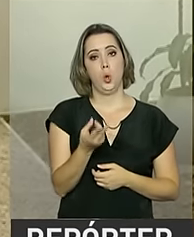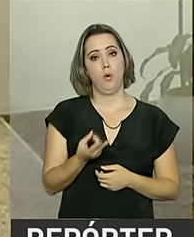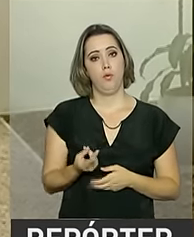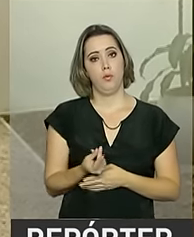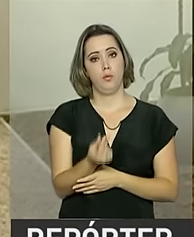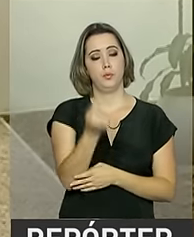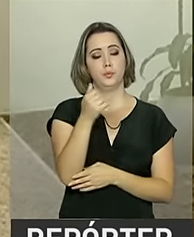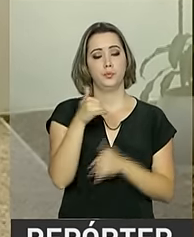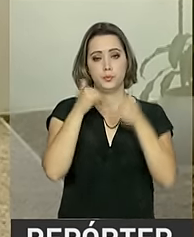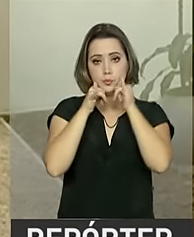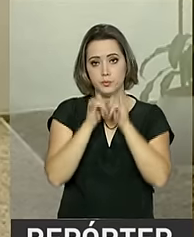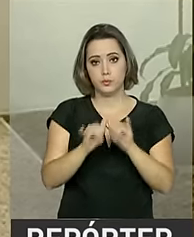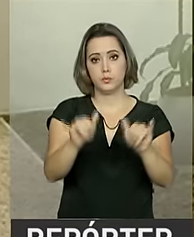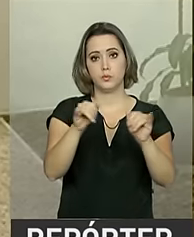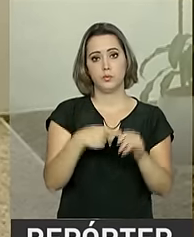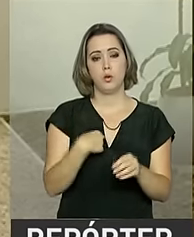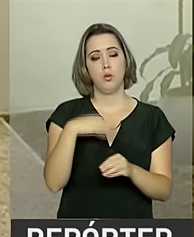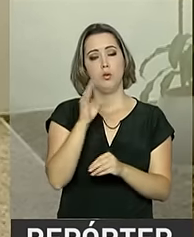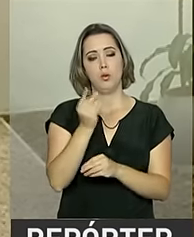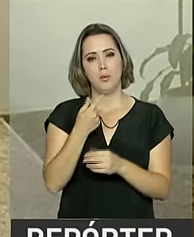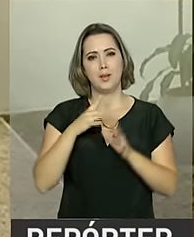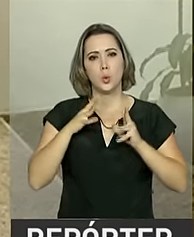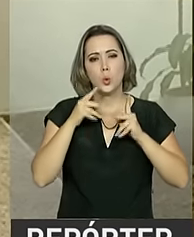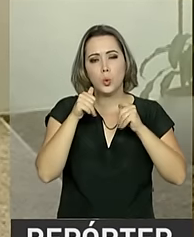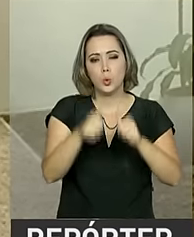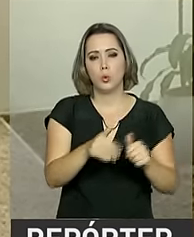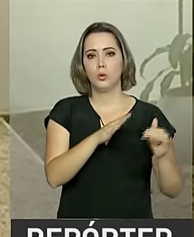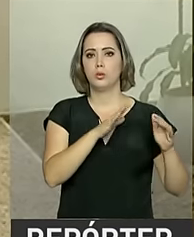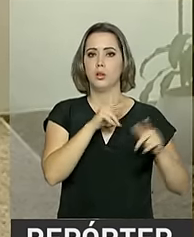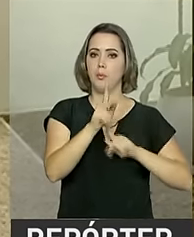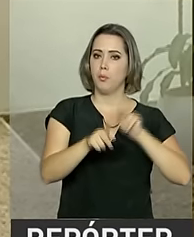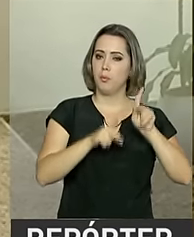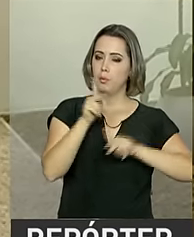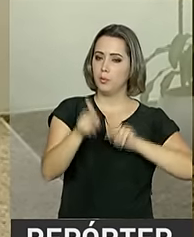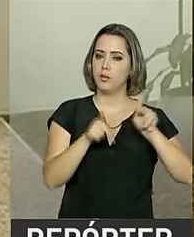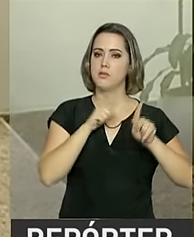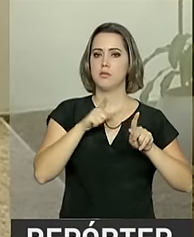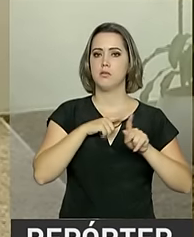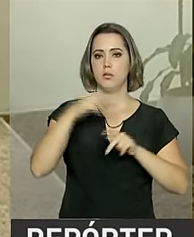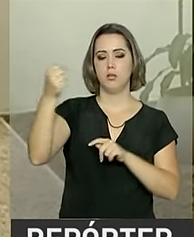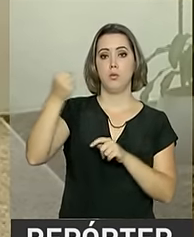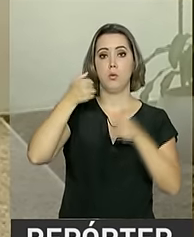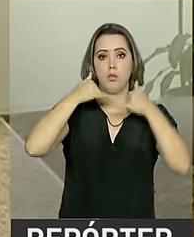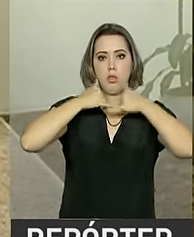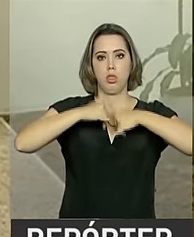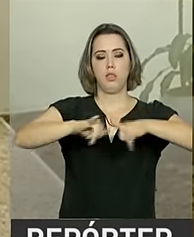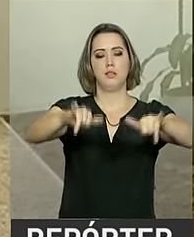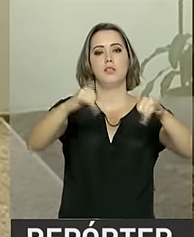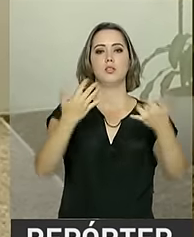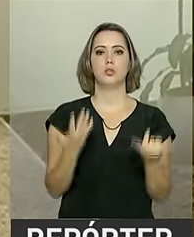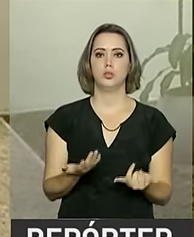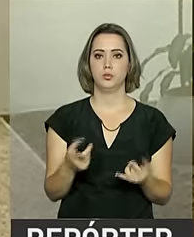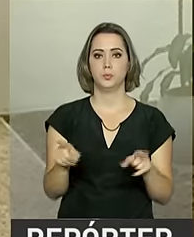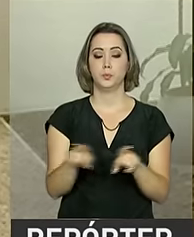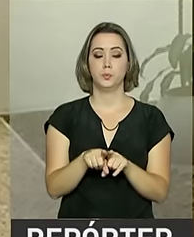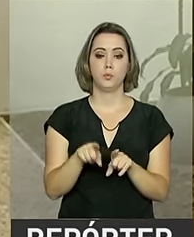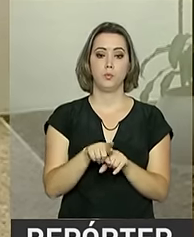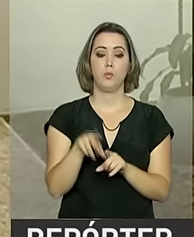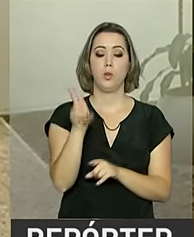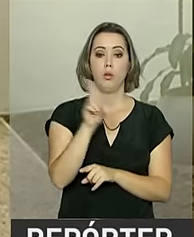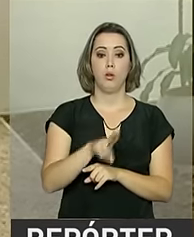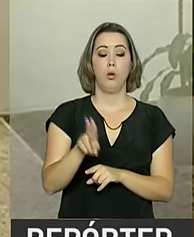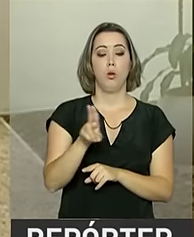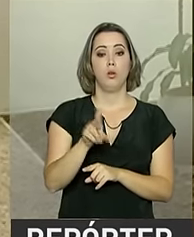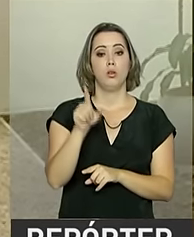armazenamento e garantir o atendimento à população segundo o relatório do operador Nacional do sistema órgão responsável pela coordenação e o